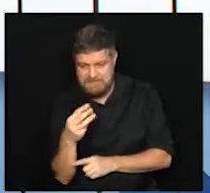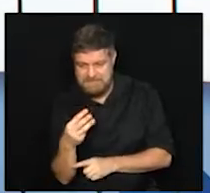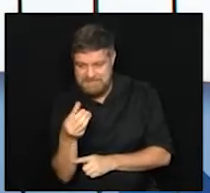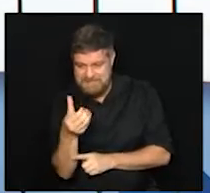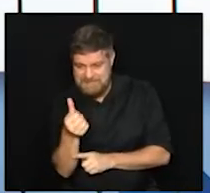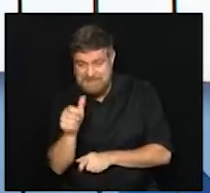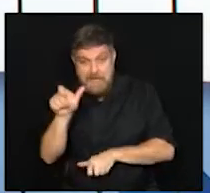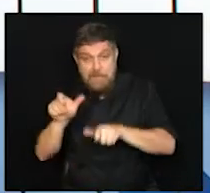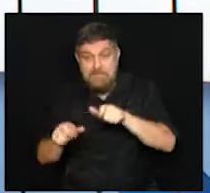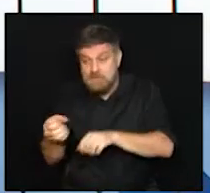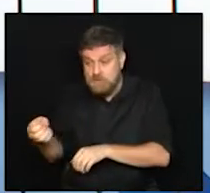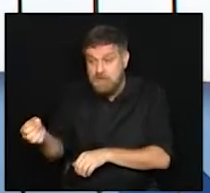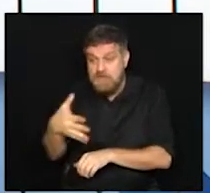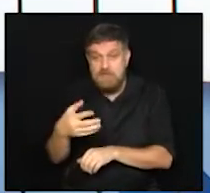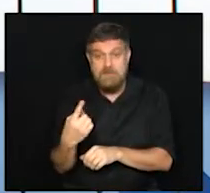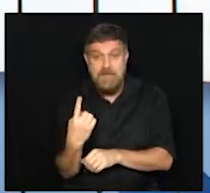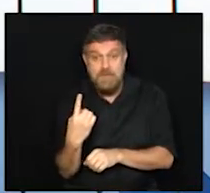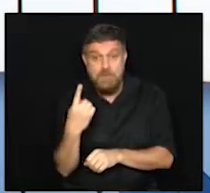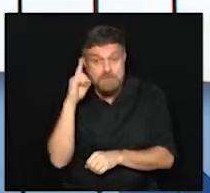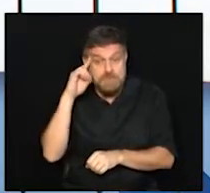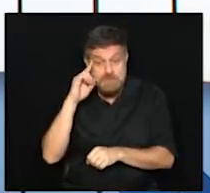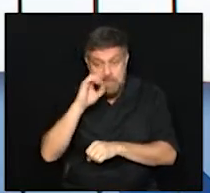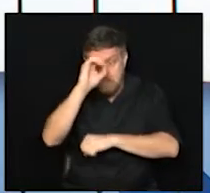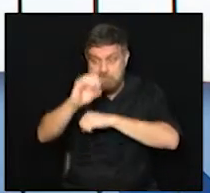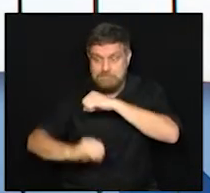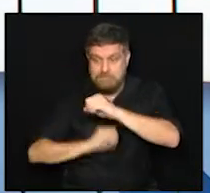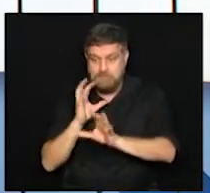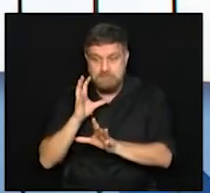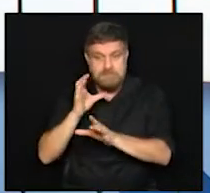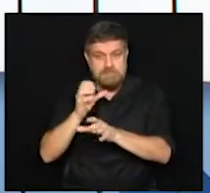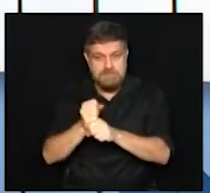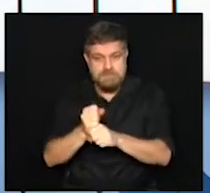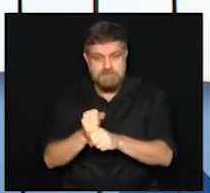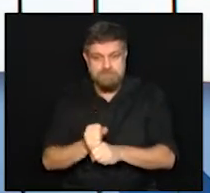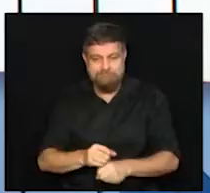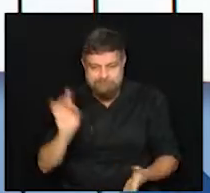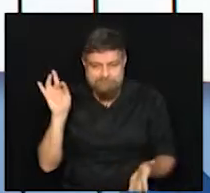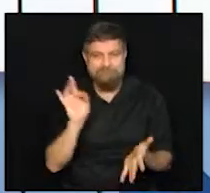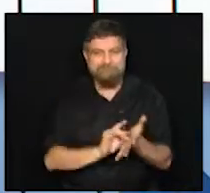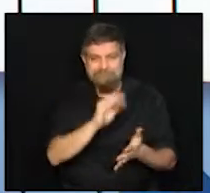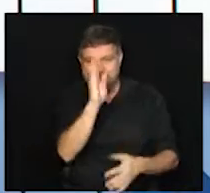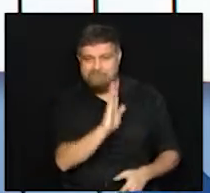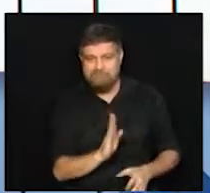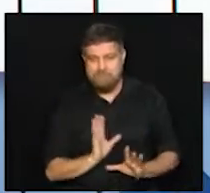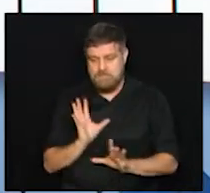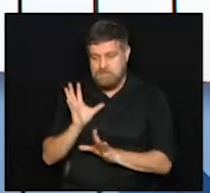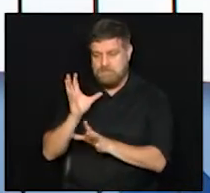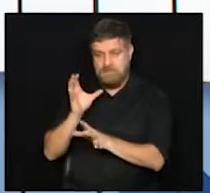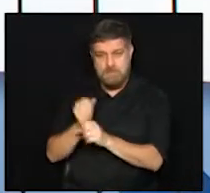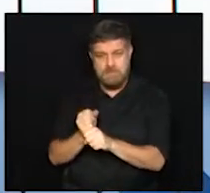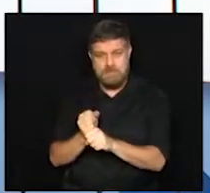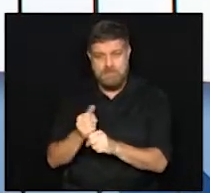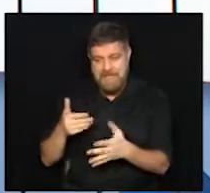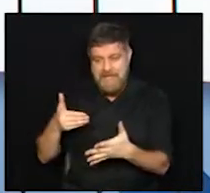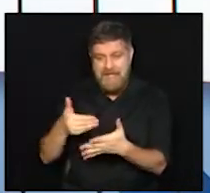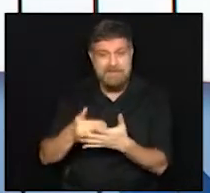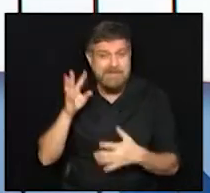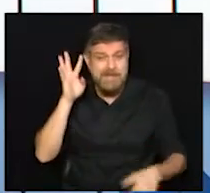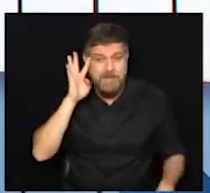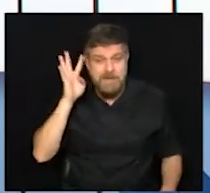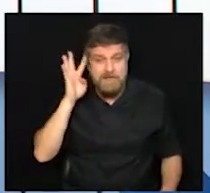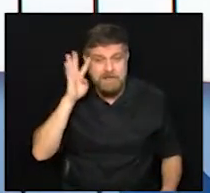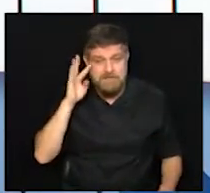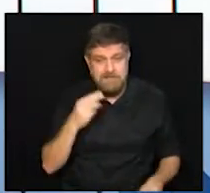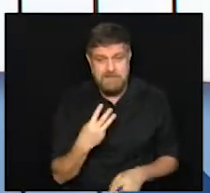43.836 novos casos nas últimas 24 horas registrados no país, que soma até esta